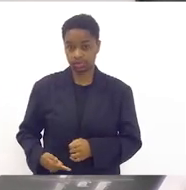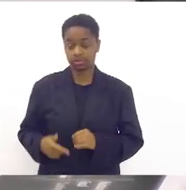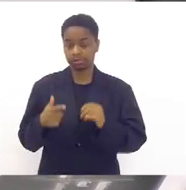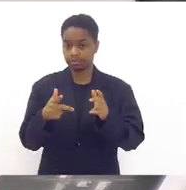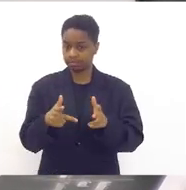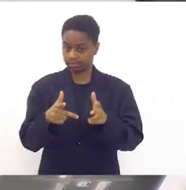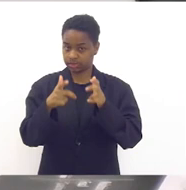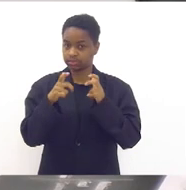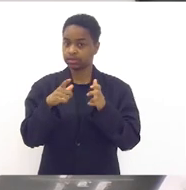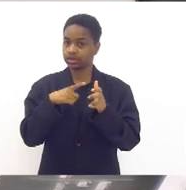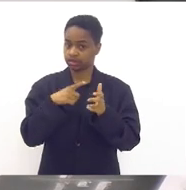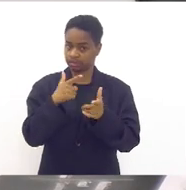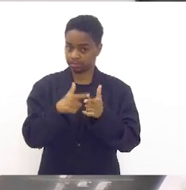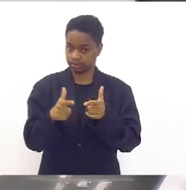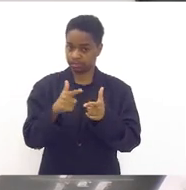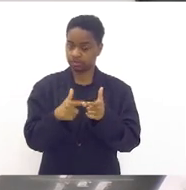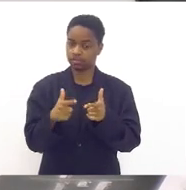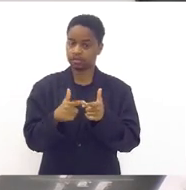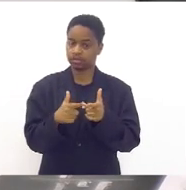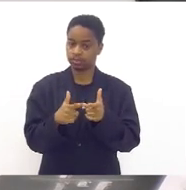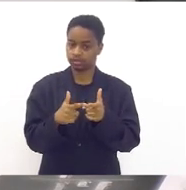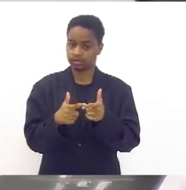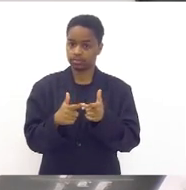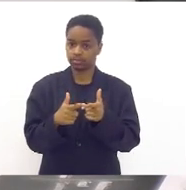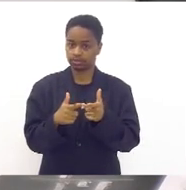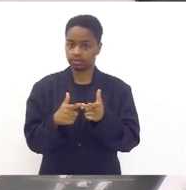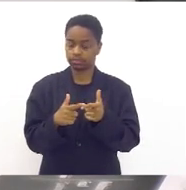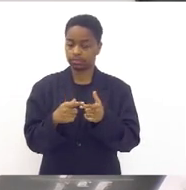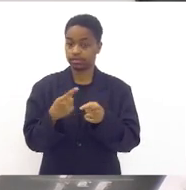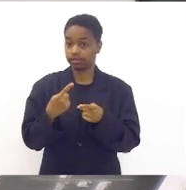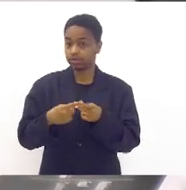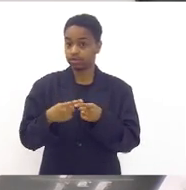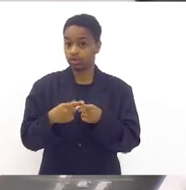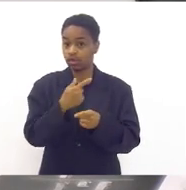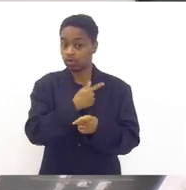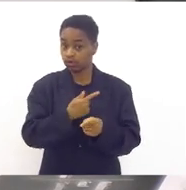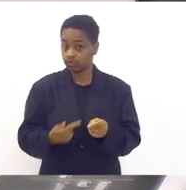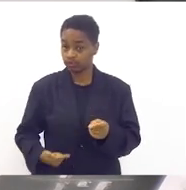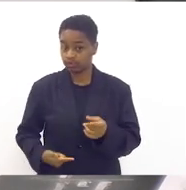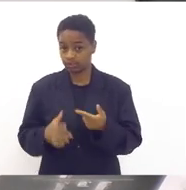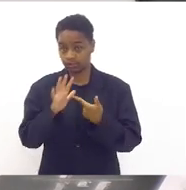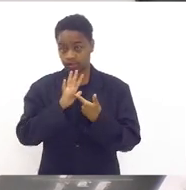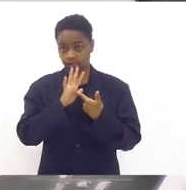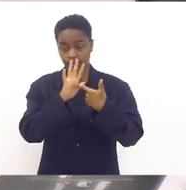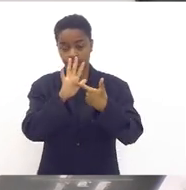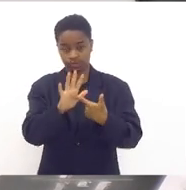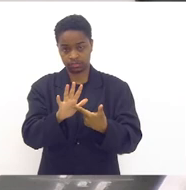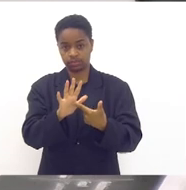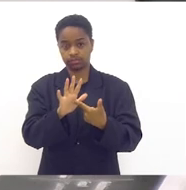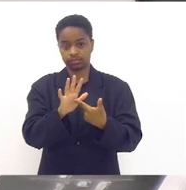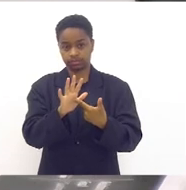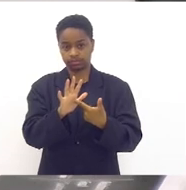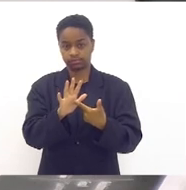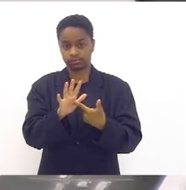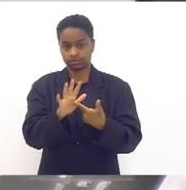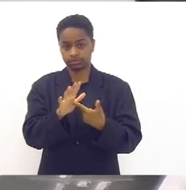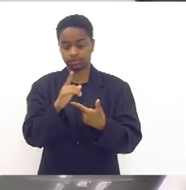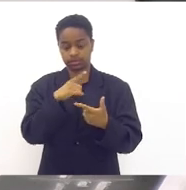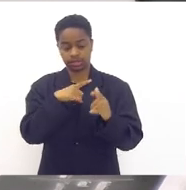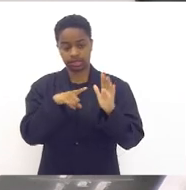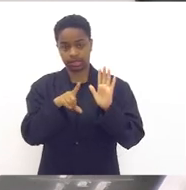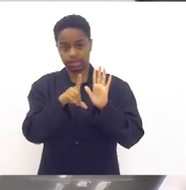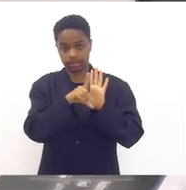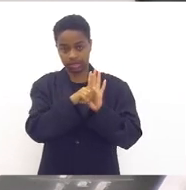reconhecendo o problema, ou seja, o governo está expressando na sua lei de